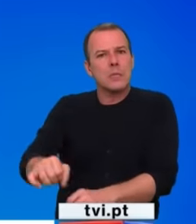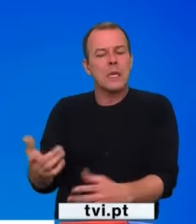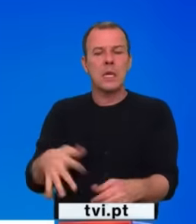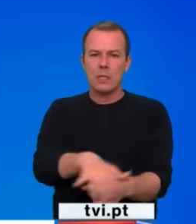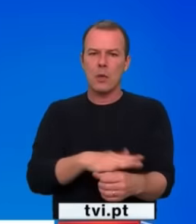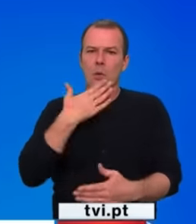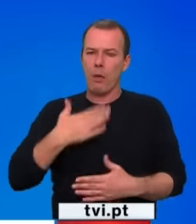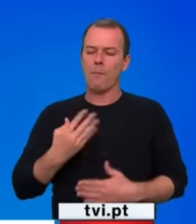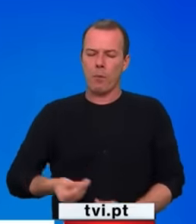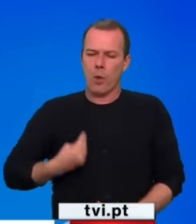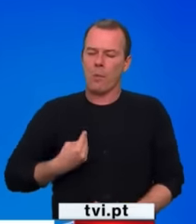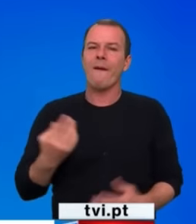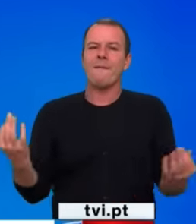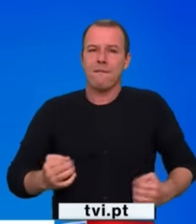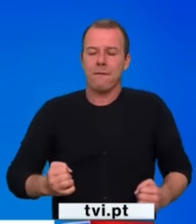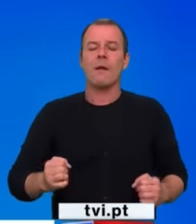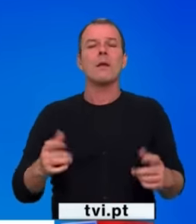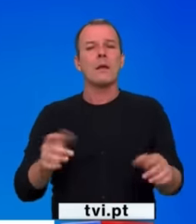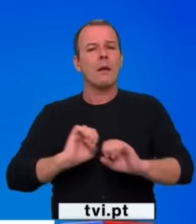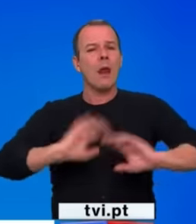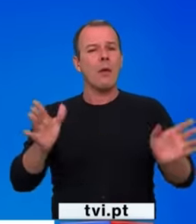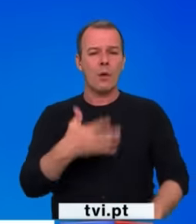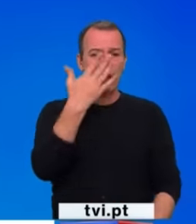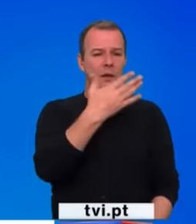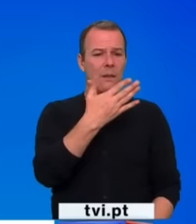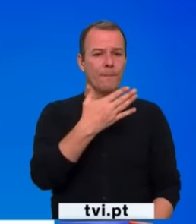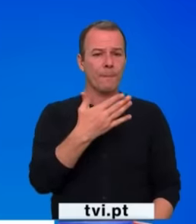preocupa, obviamente também me preocupa que estejam